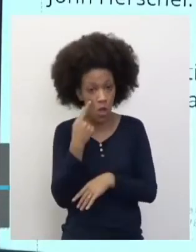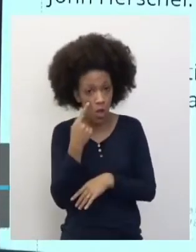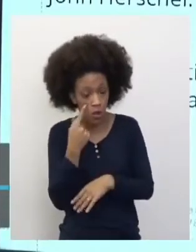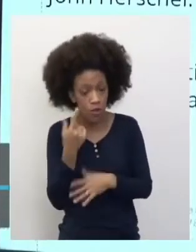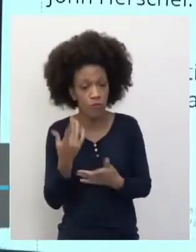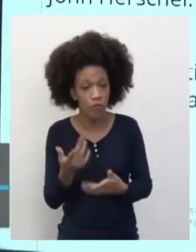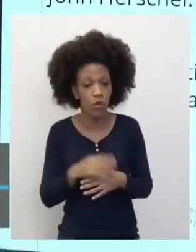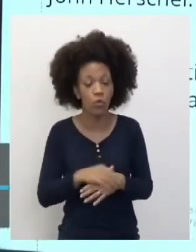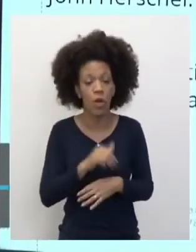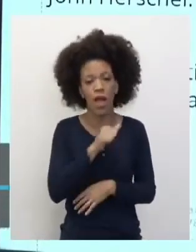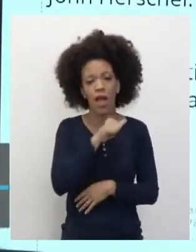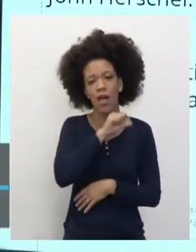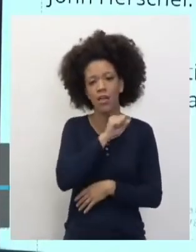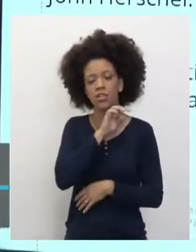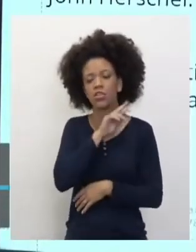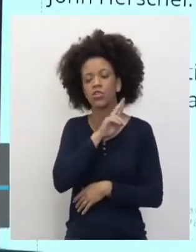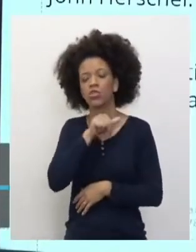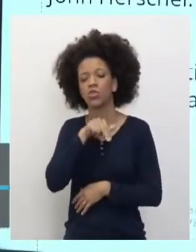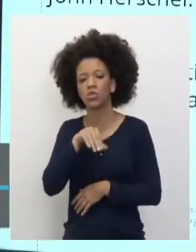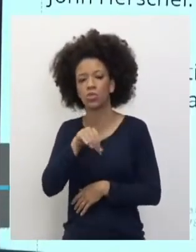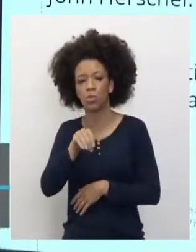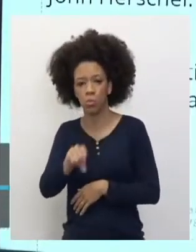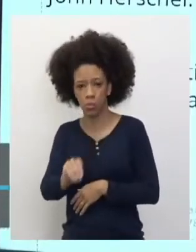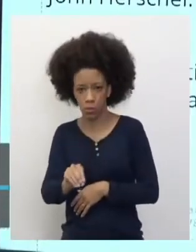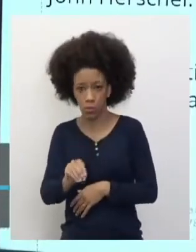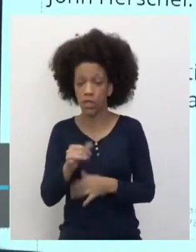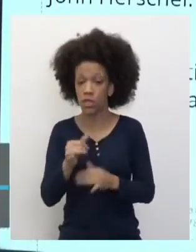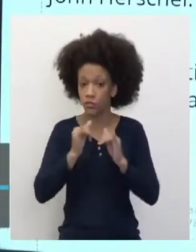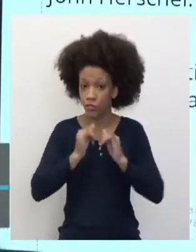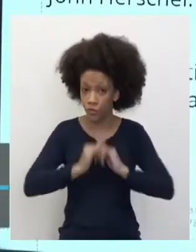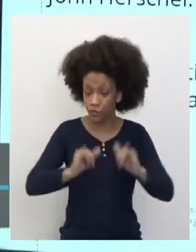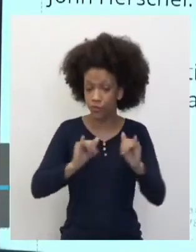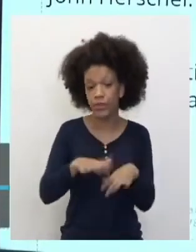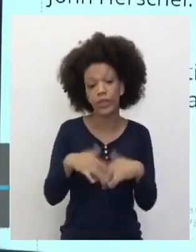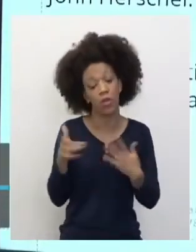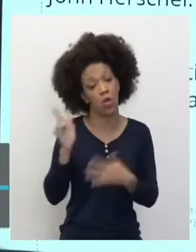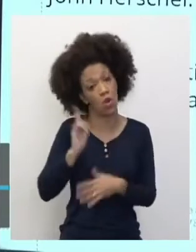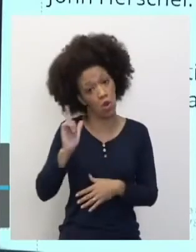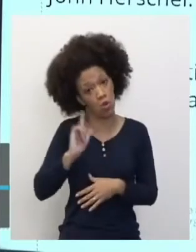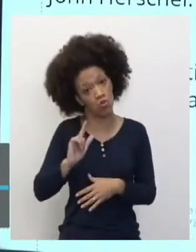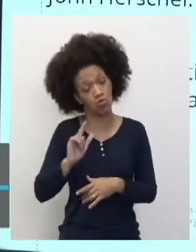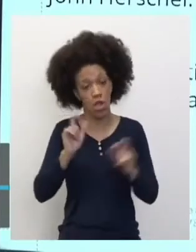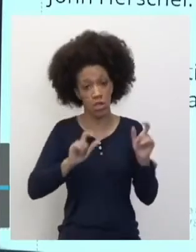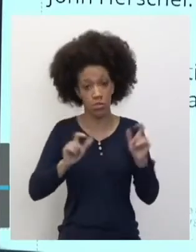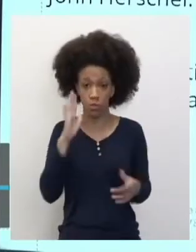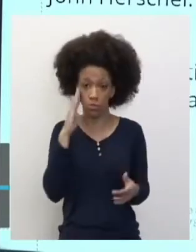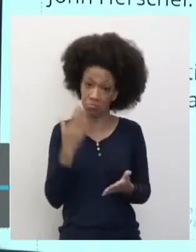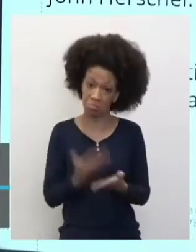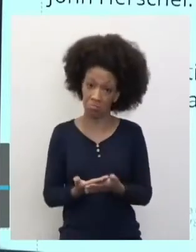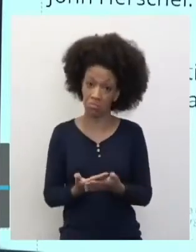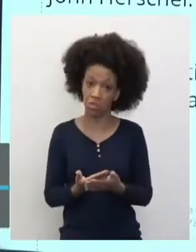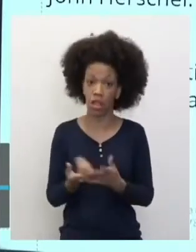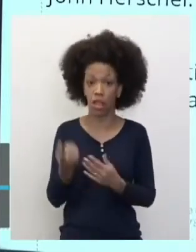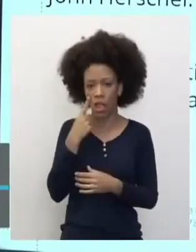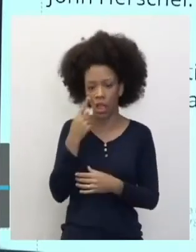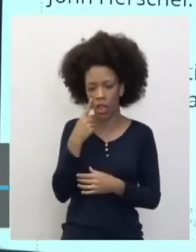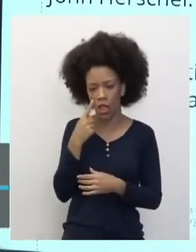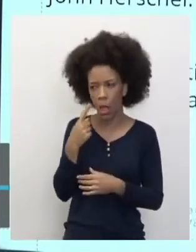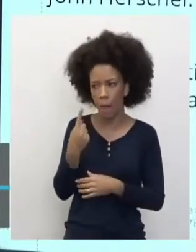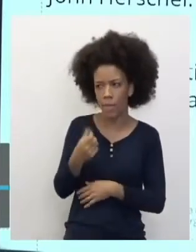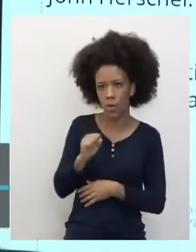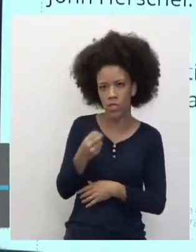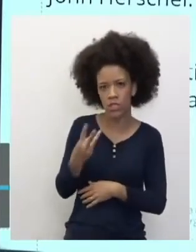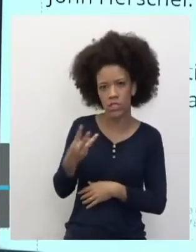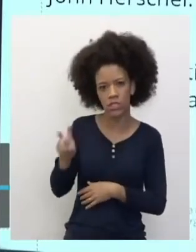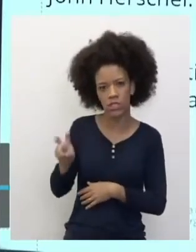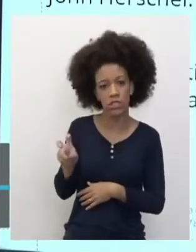astrônomo tal que deu essa informação. Então, claro que as pessoas acreditaram, né? E olha a época aí, 1835.